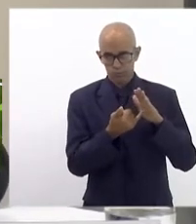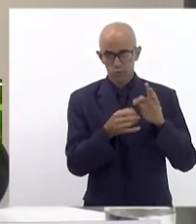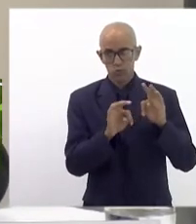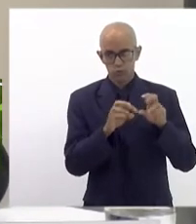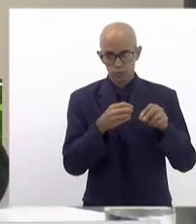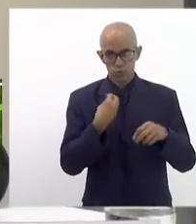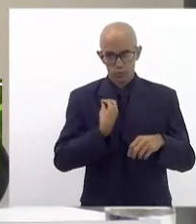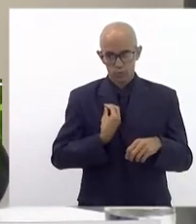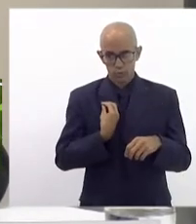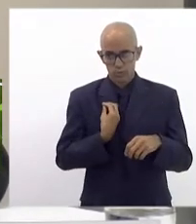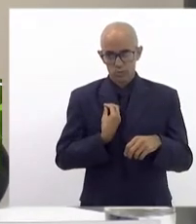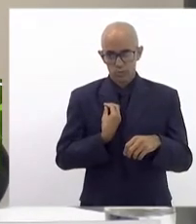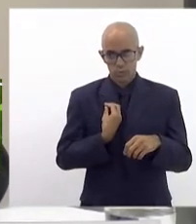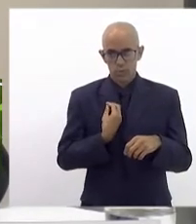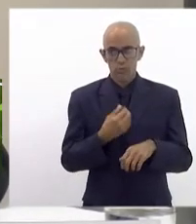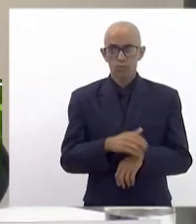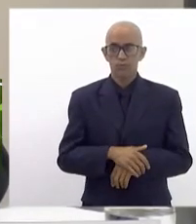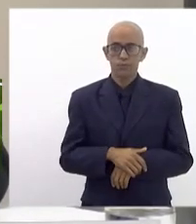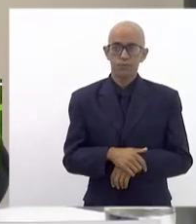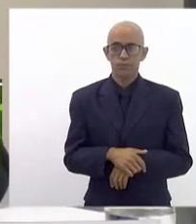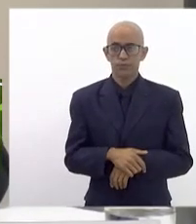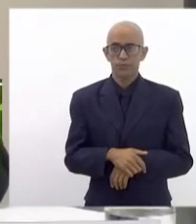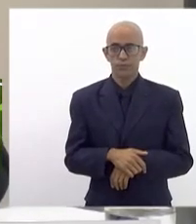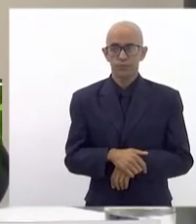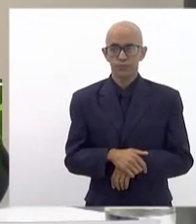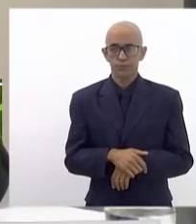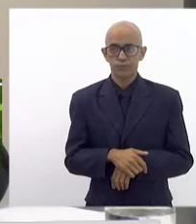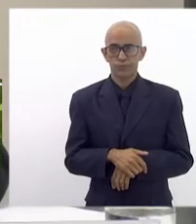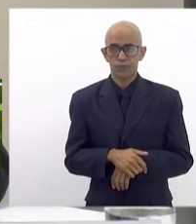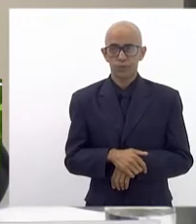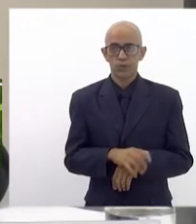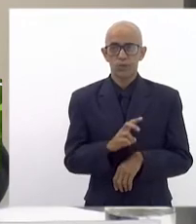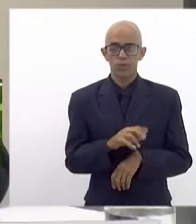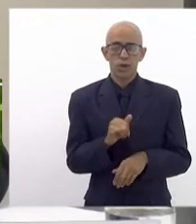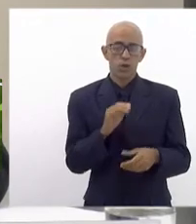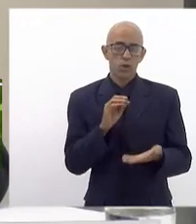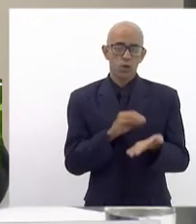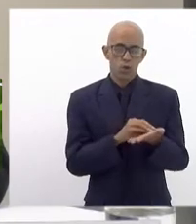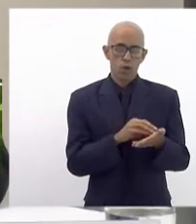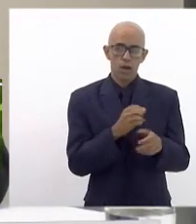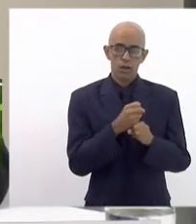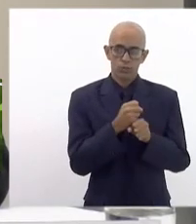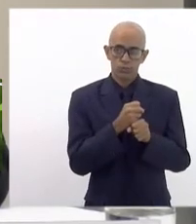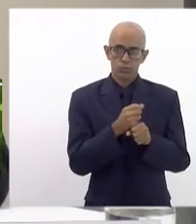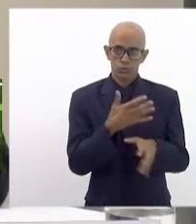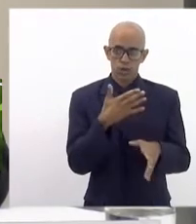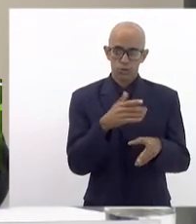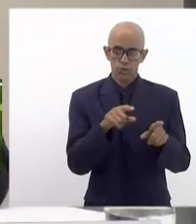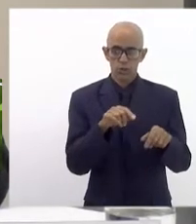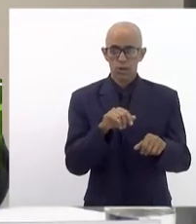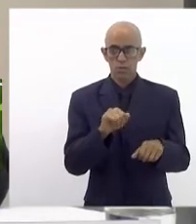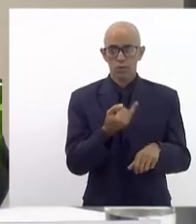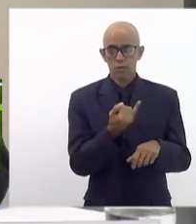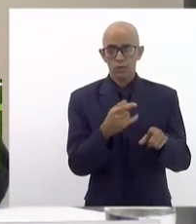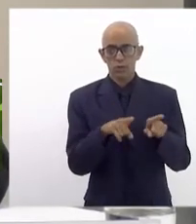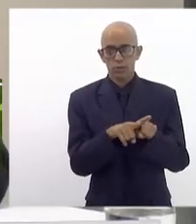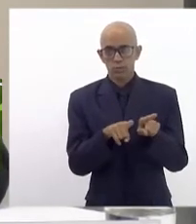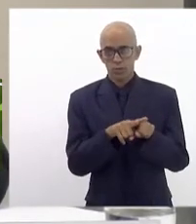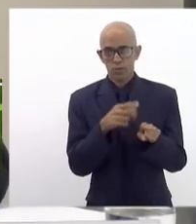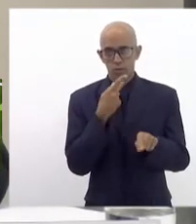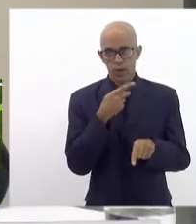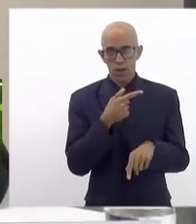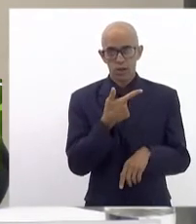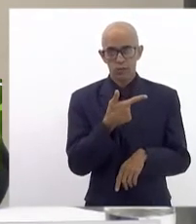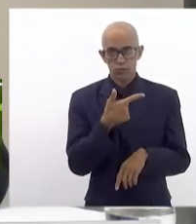todas essas rodadas que nós temos feito. Então, nós vamos colocar aqui no chat, e eu aproveito para dizer para quem já está aqui, é o número